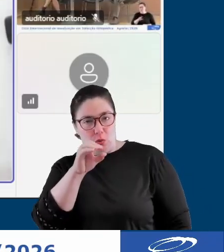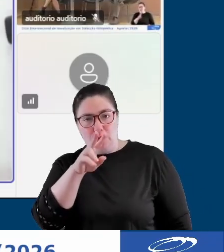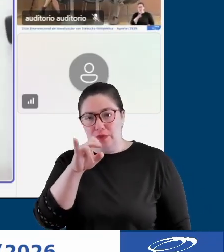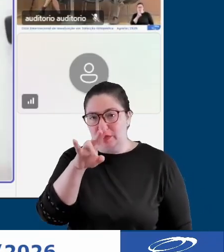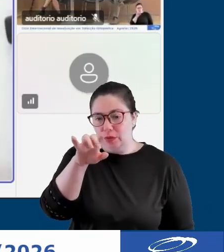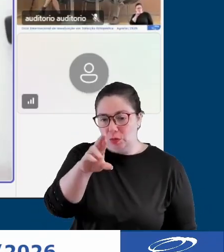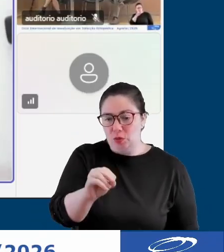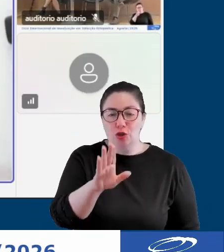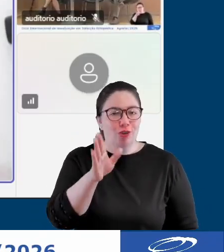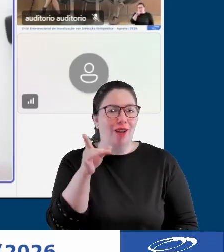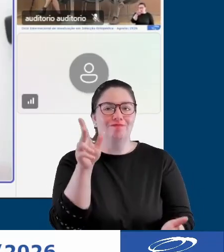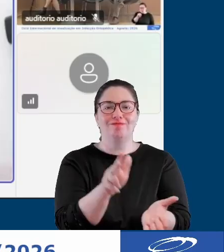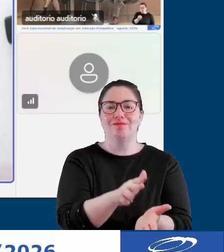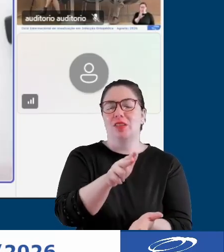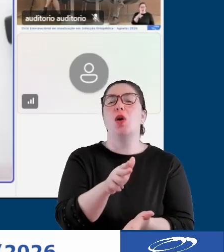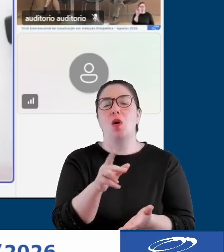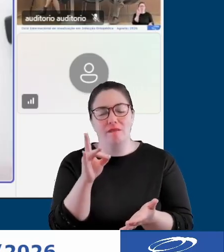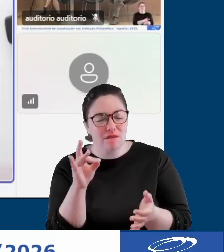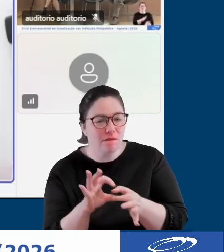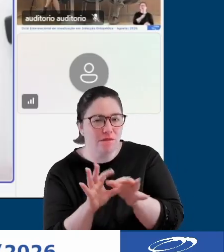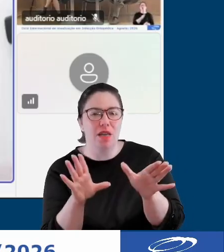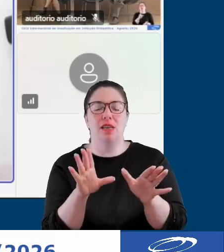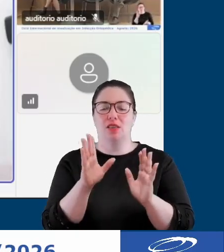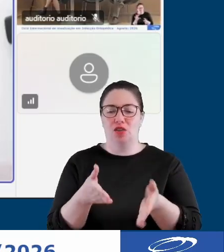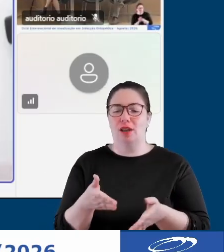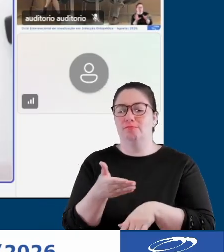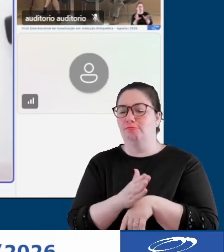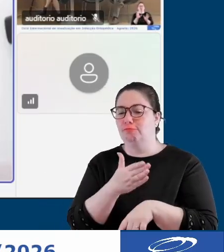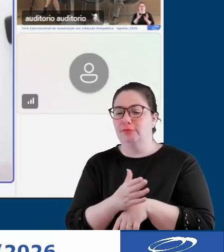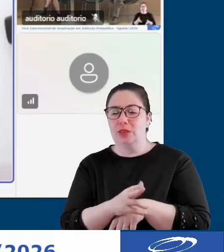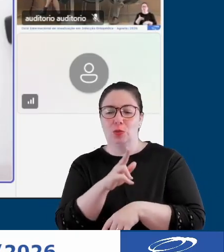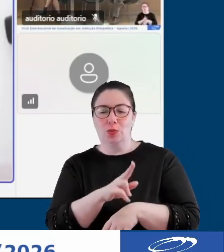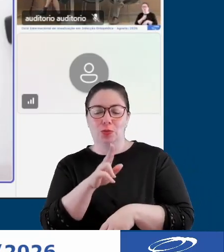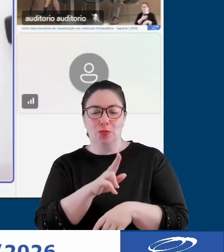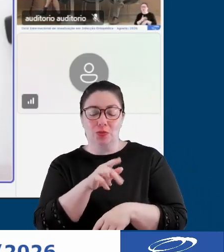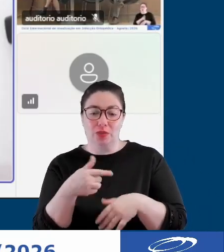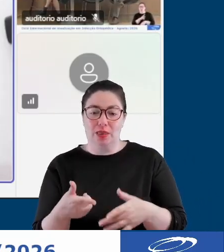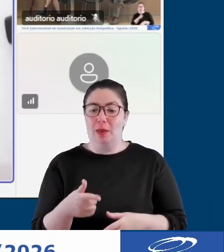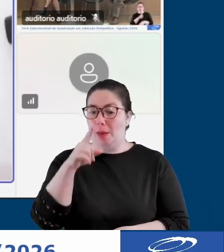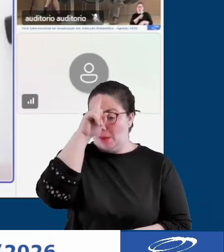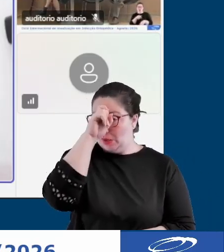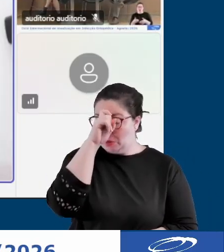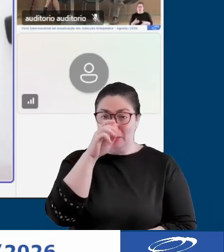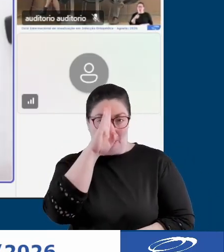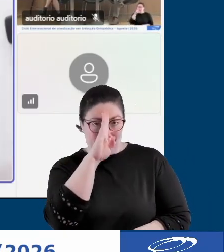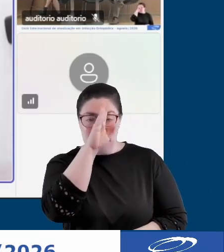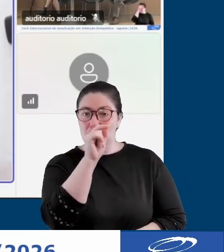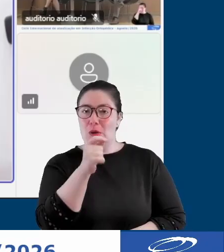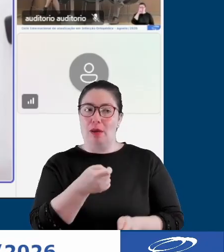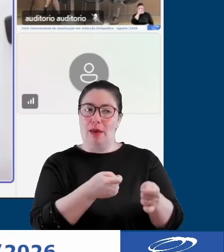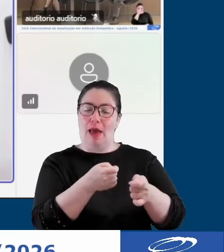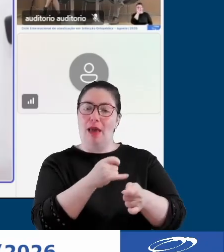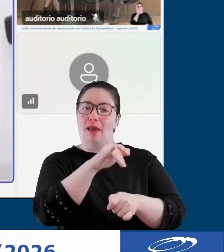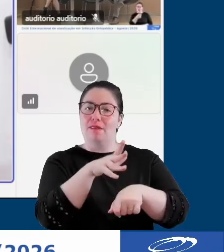ele está autorizado para usar na minha prática no hospital, principalmente no controle de infecção. Não é que